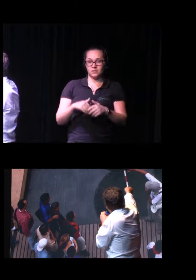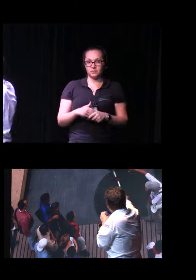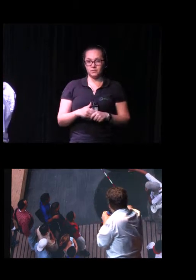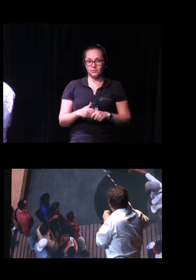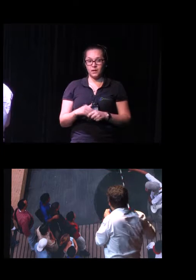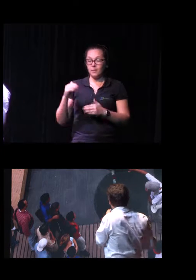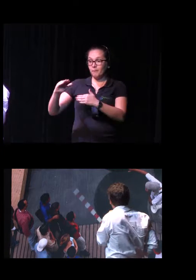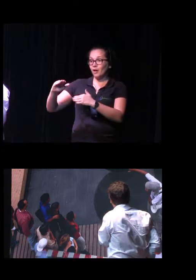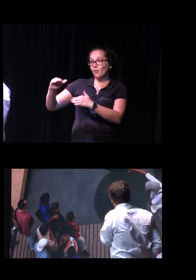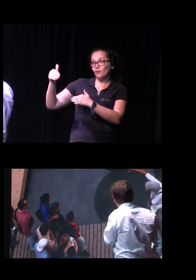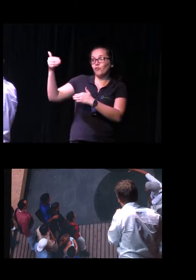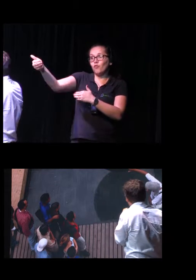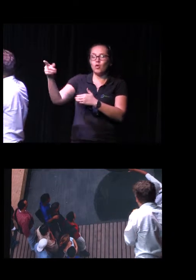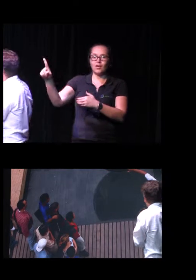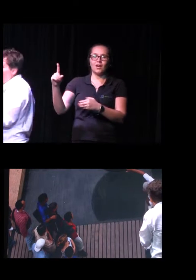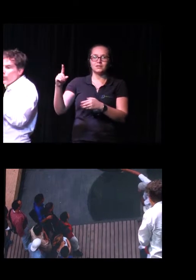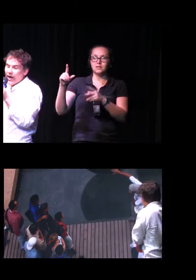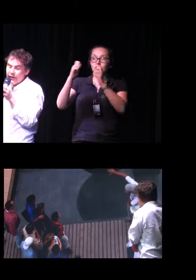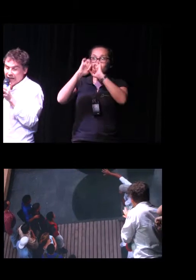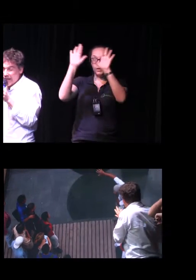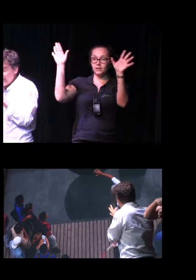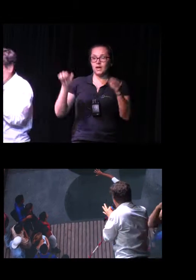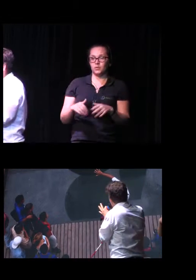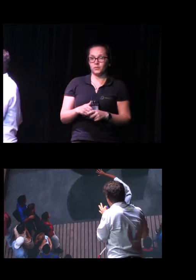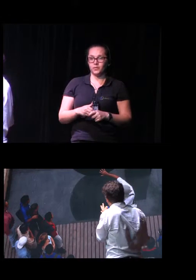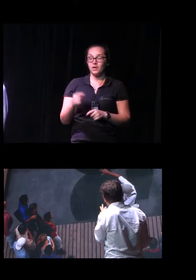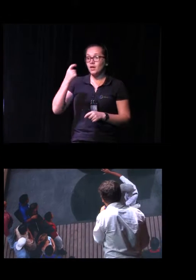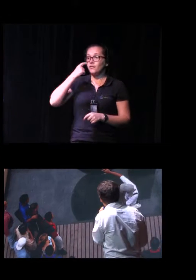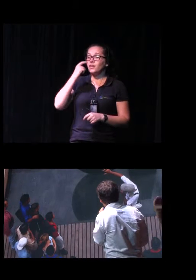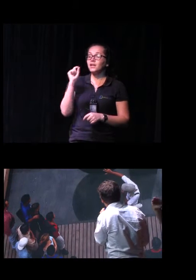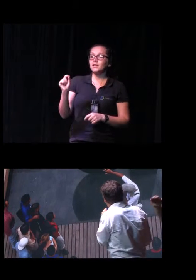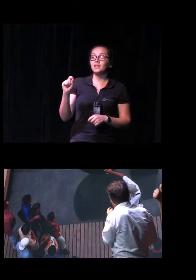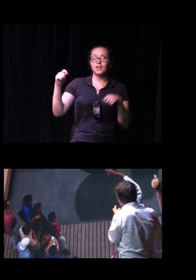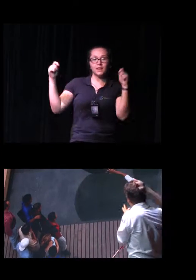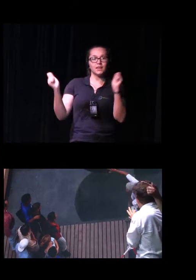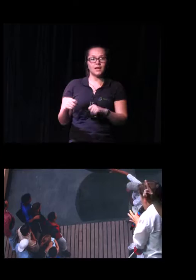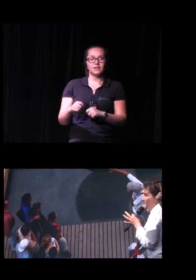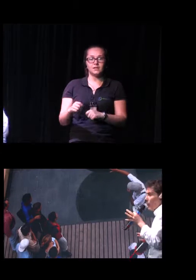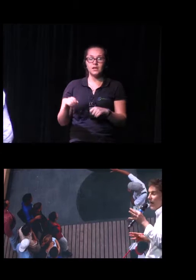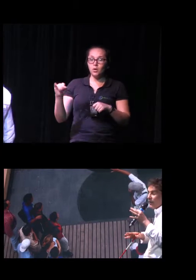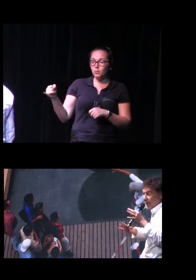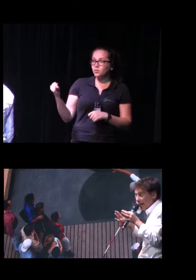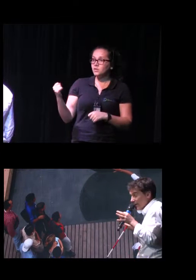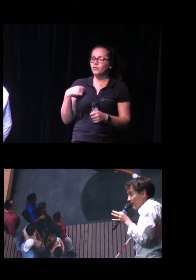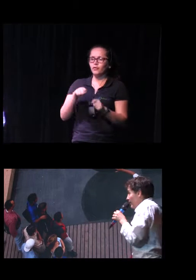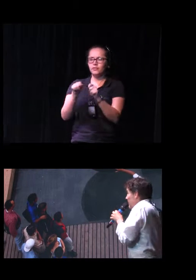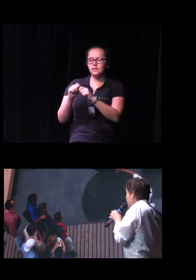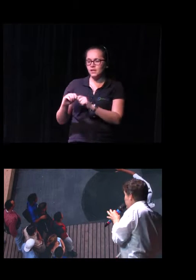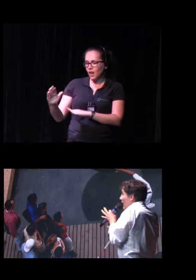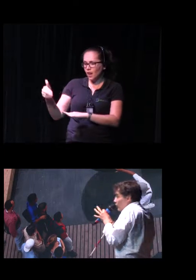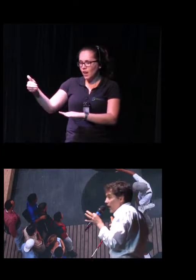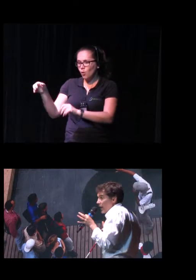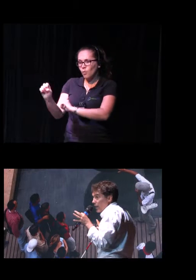de pedagogia para fora do planetário e que pudesse ser